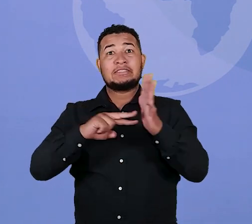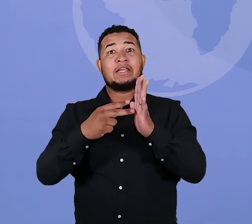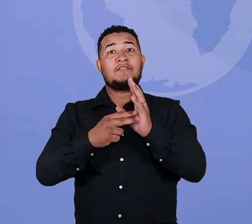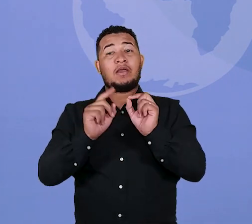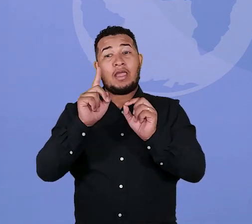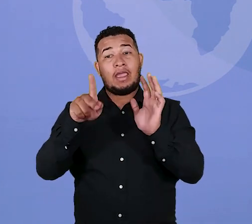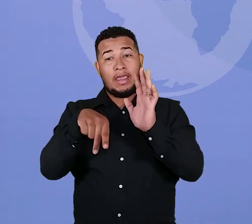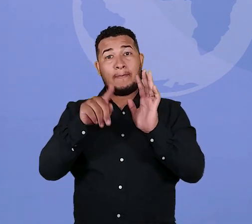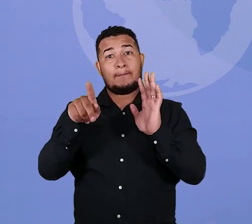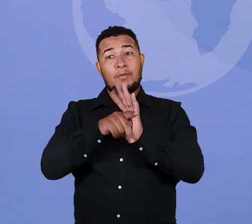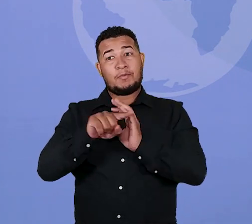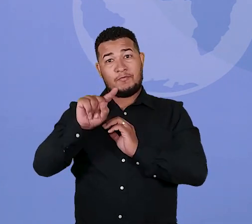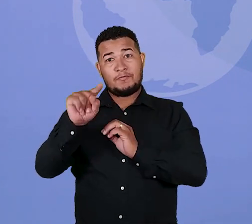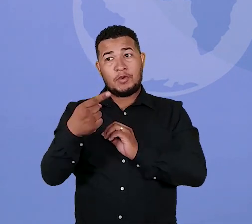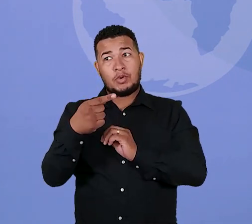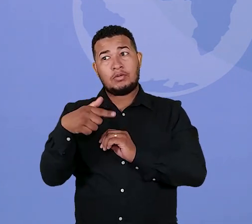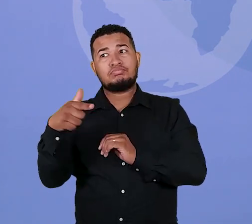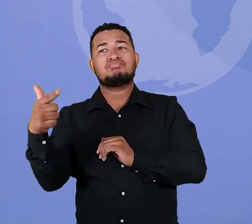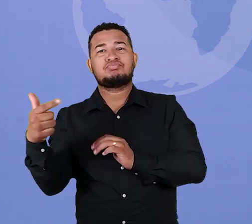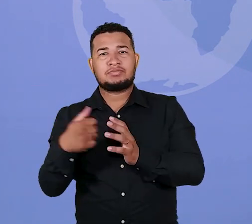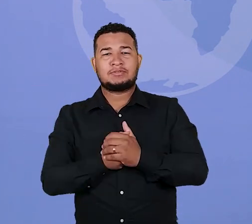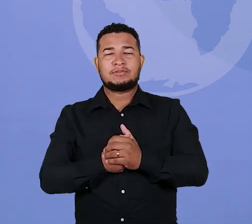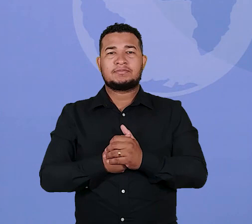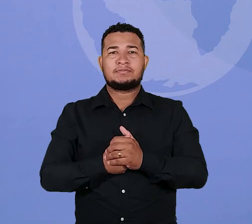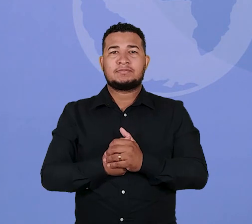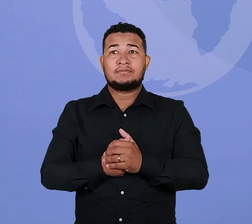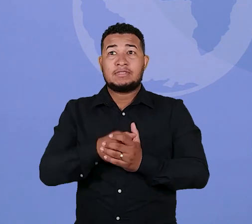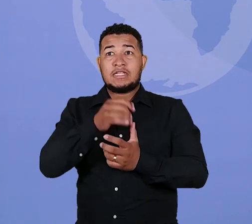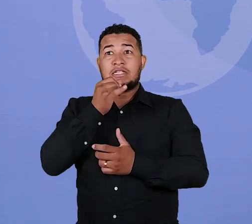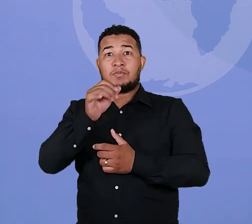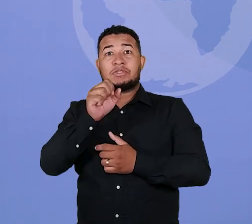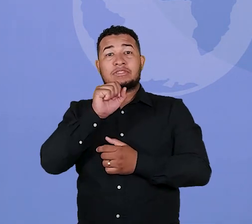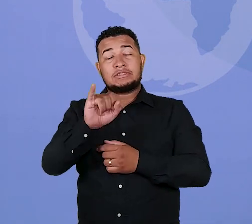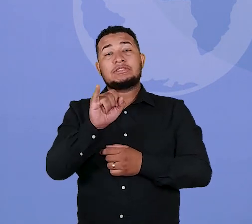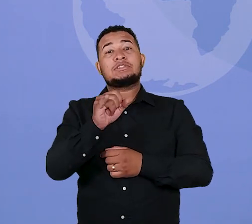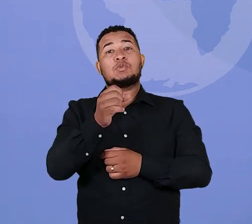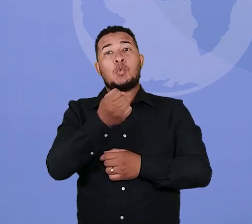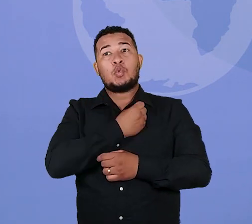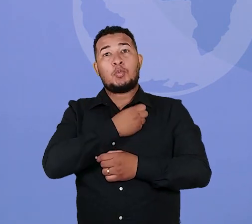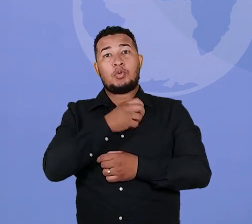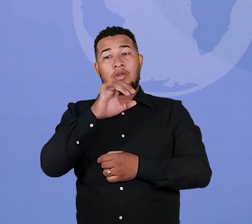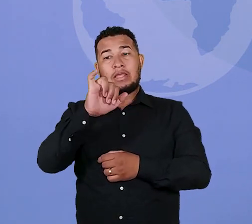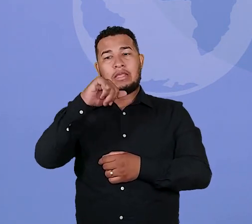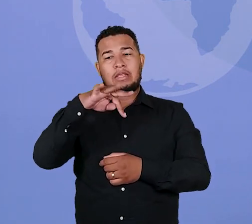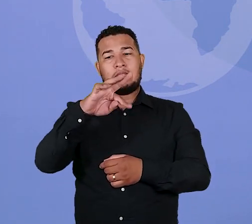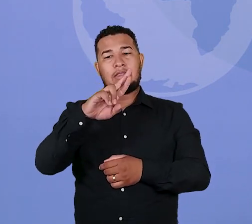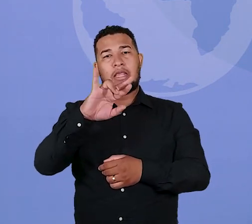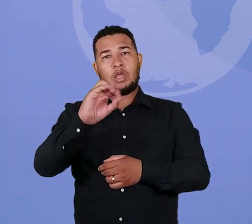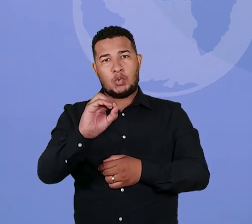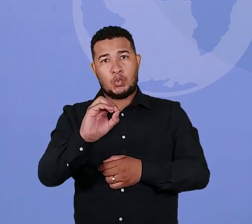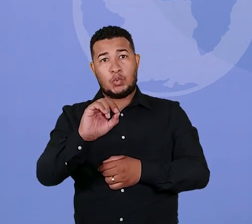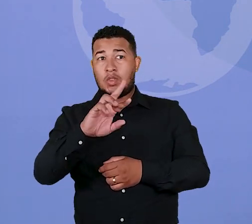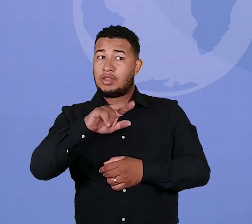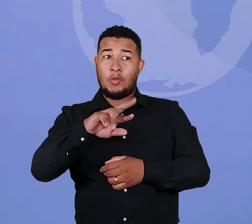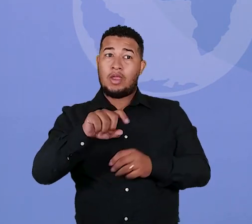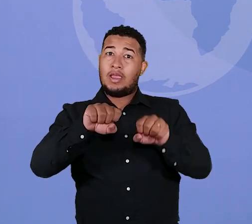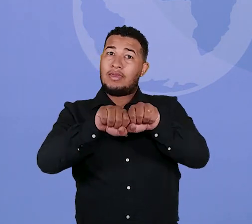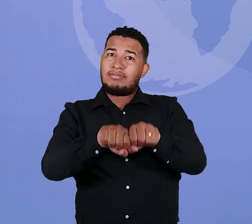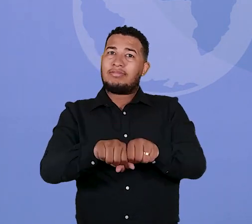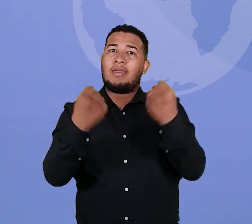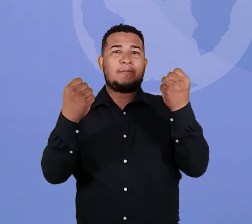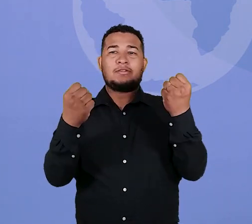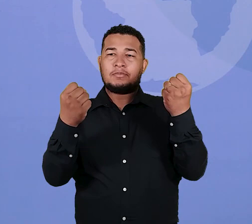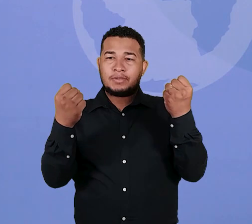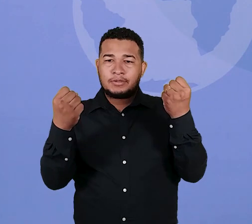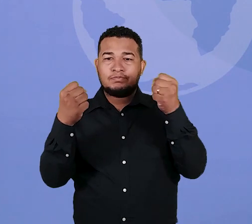que vem depois da vírgula? Pois é. Se o número ele é inteiro, ele não está quebrado. Ele